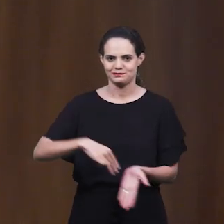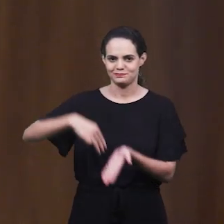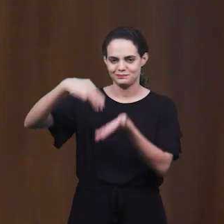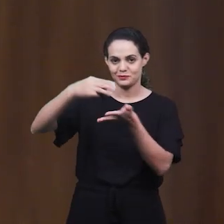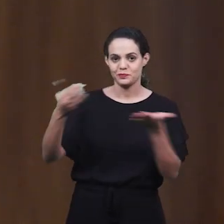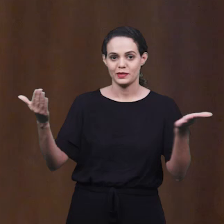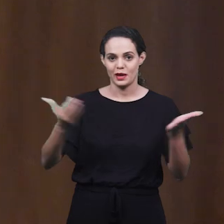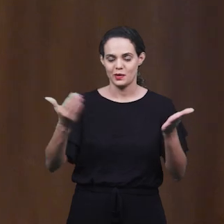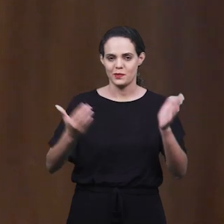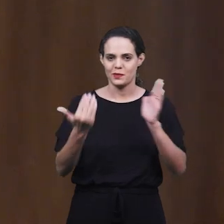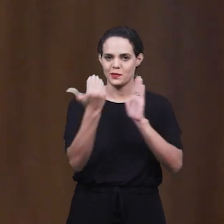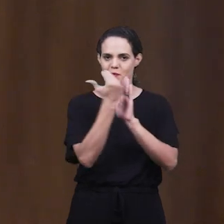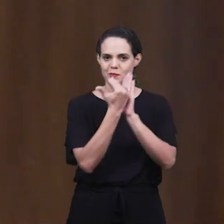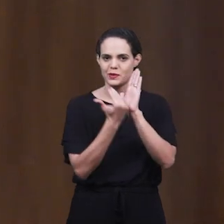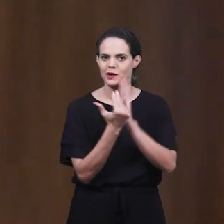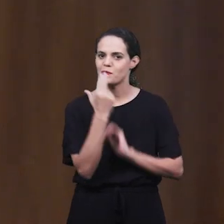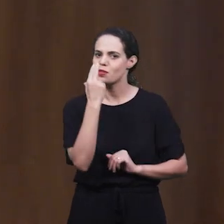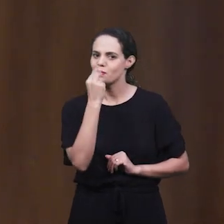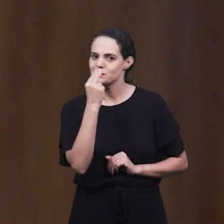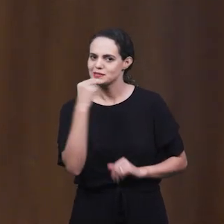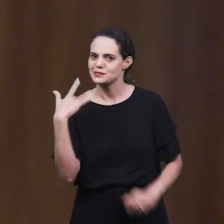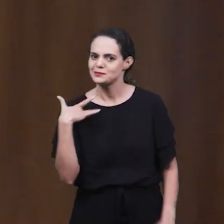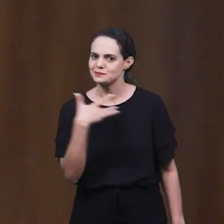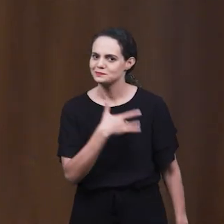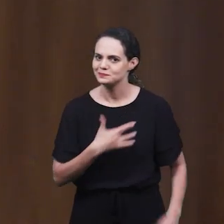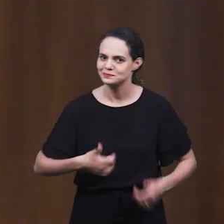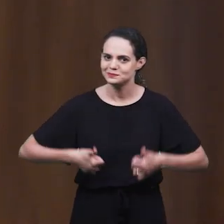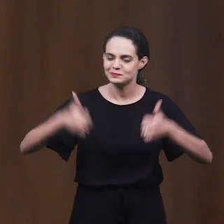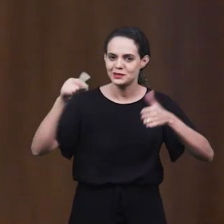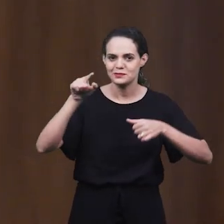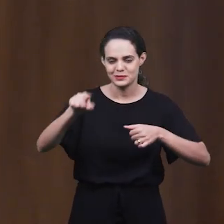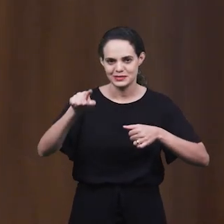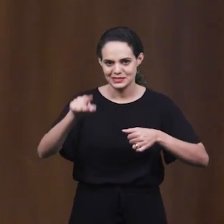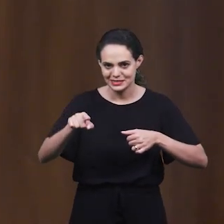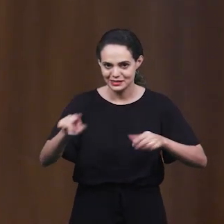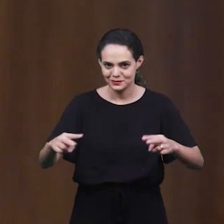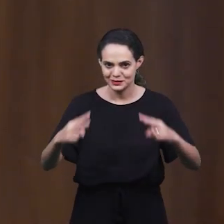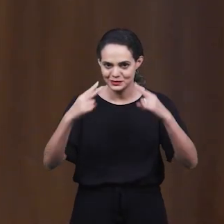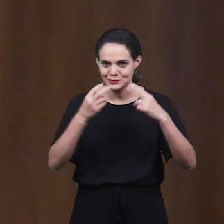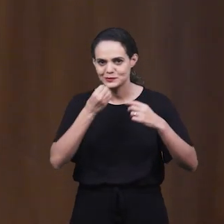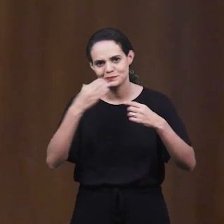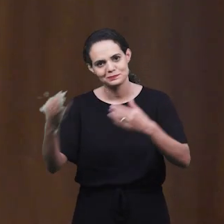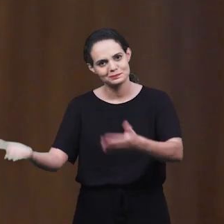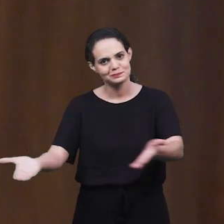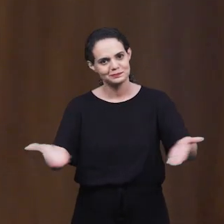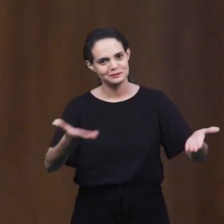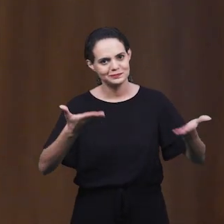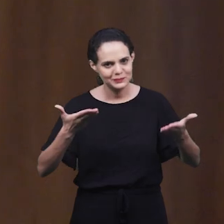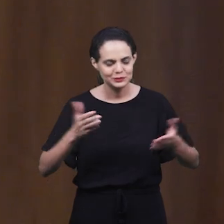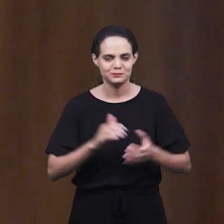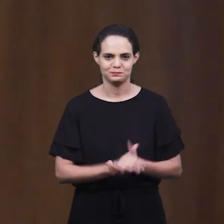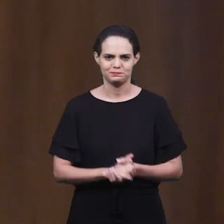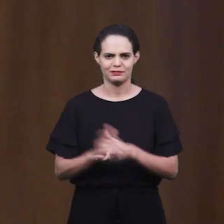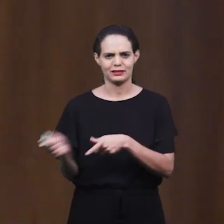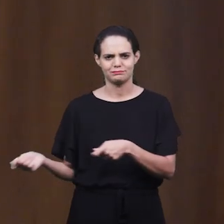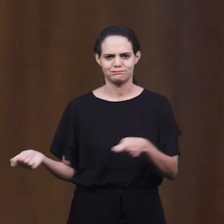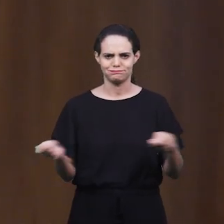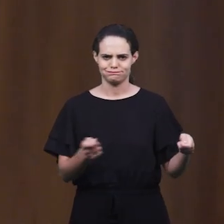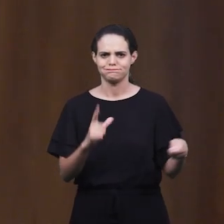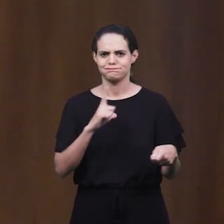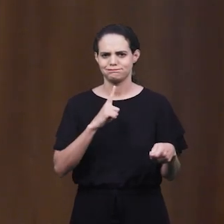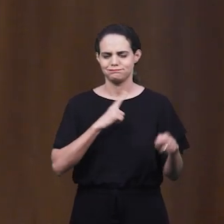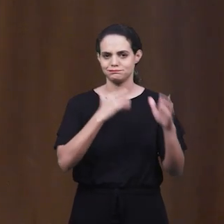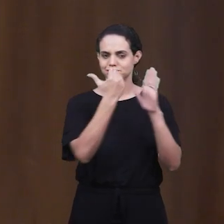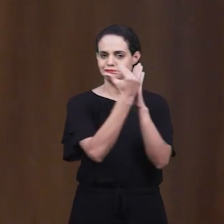e Saúde. E você que nos assiste, seja muito bem-vindo. Este programa, ele é semanal e também